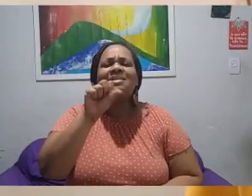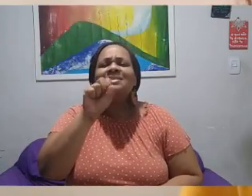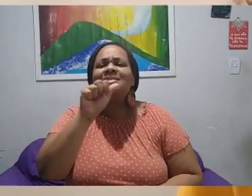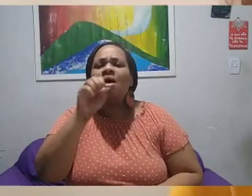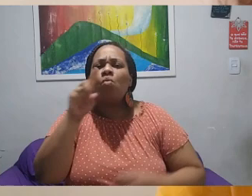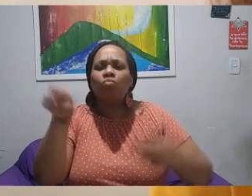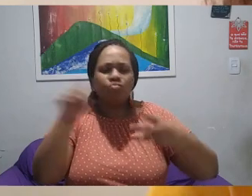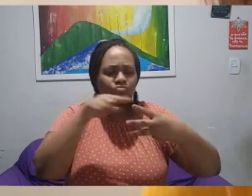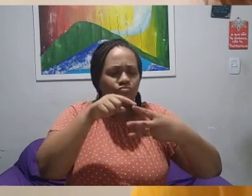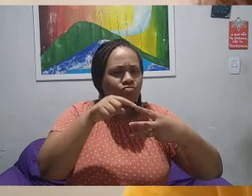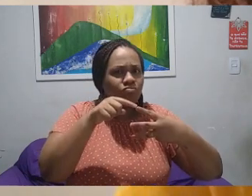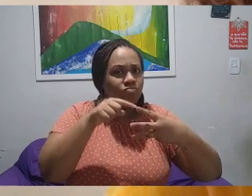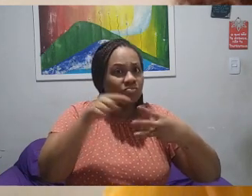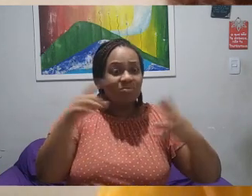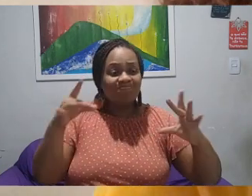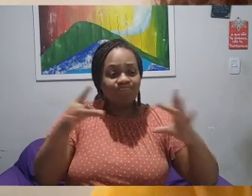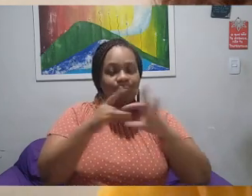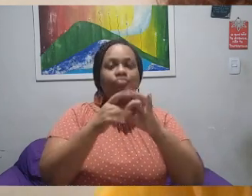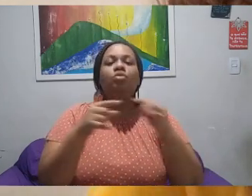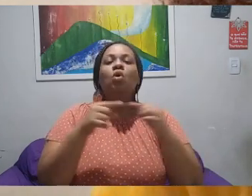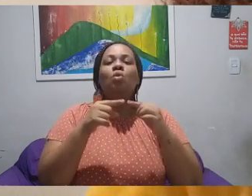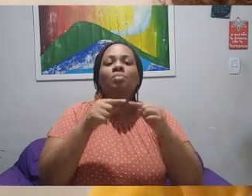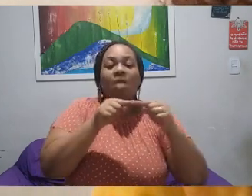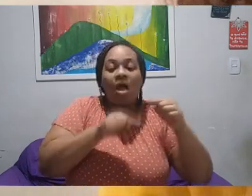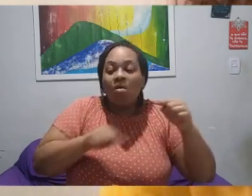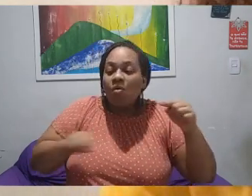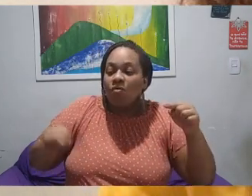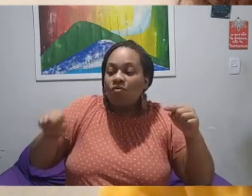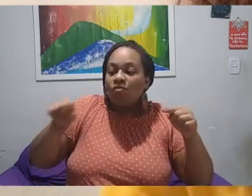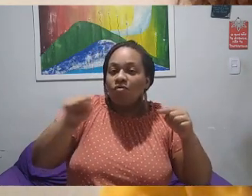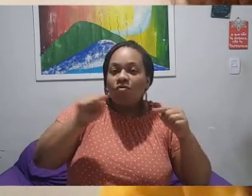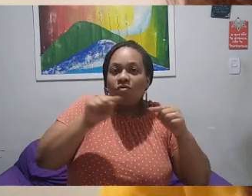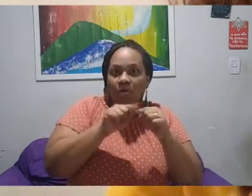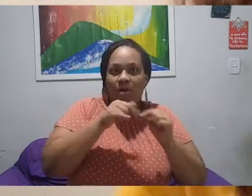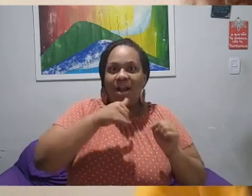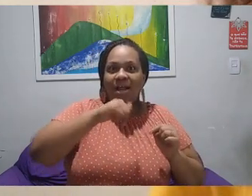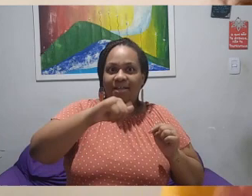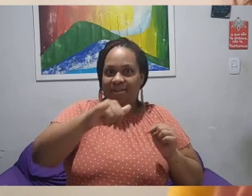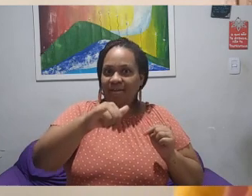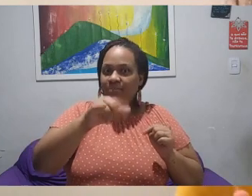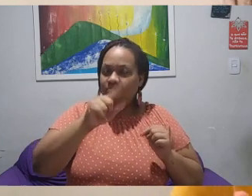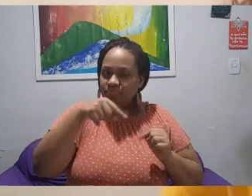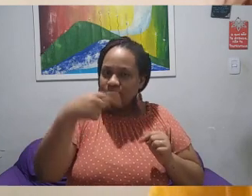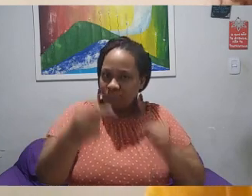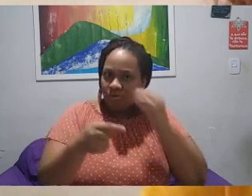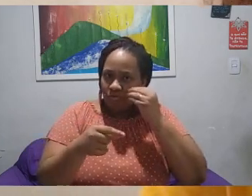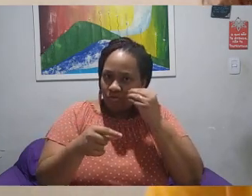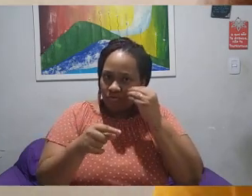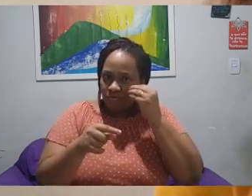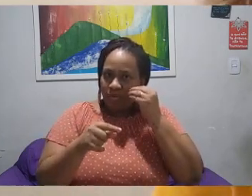Tensão. A tensão está ligada diretamente à corrente elétrica, um conceito que a gente vai ver a